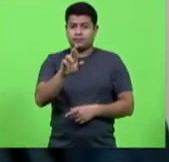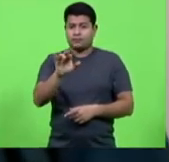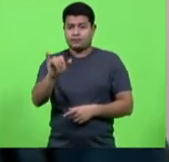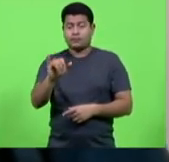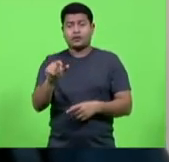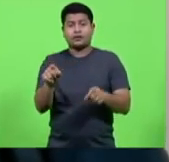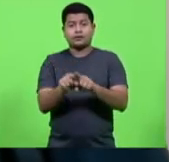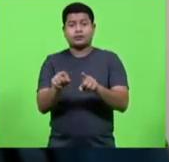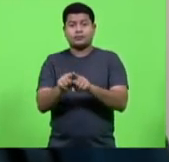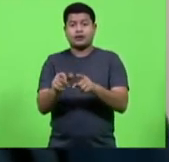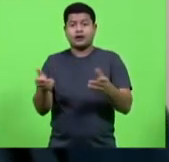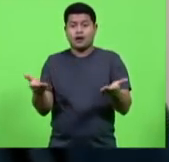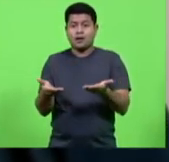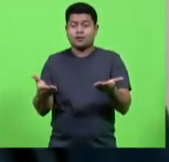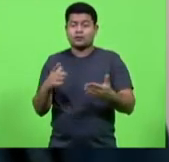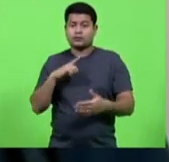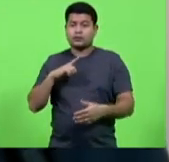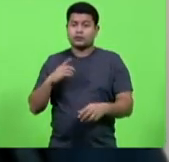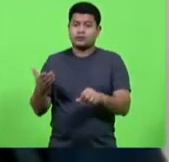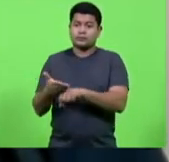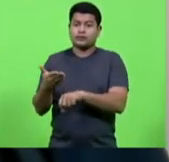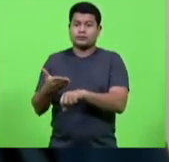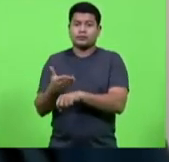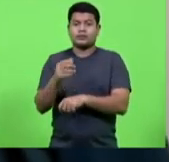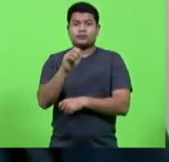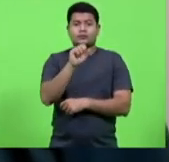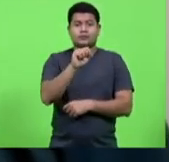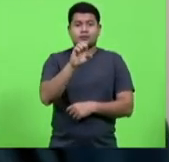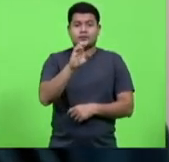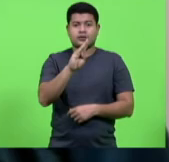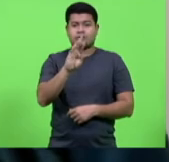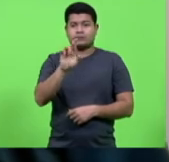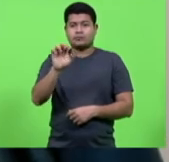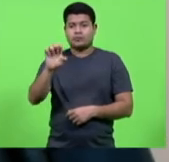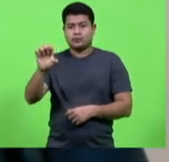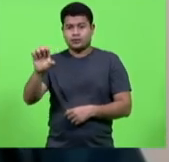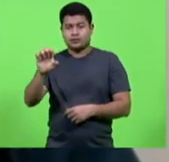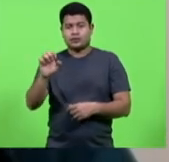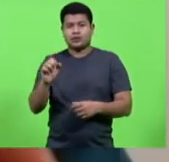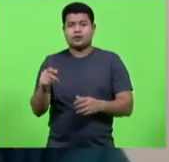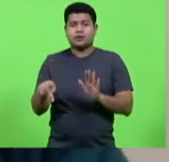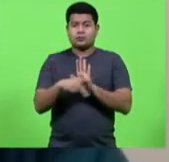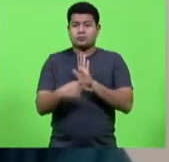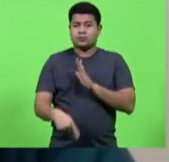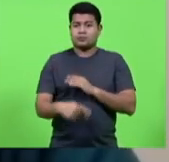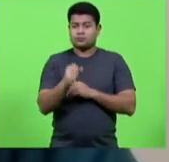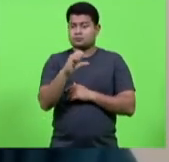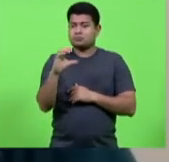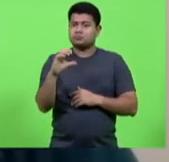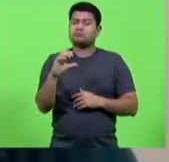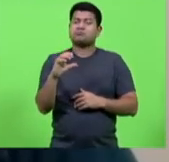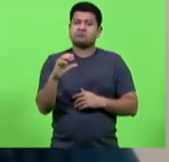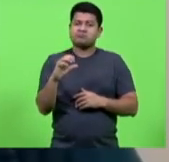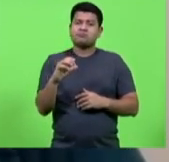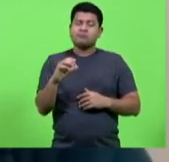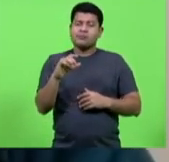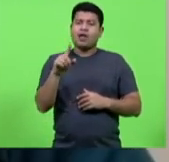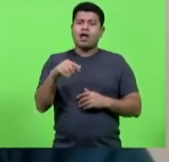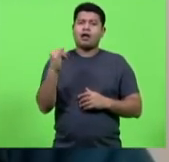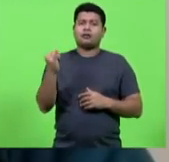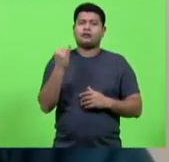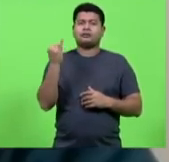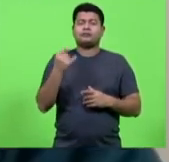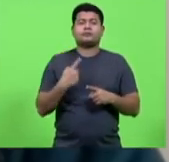envolvimento aqui do SEBRAE de Santa Catarina. Isso é extremamente importante, porque